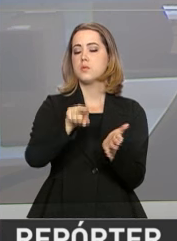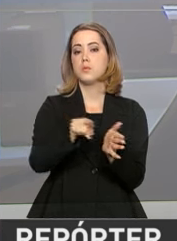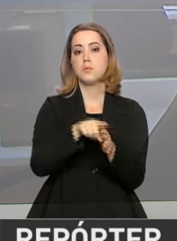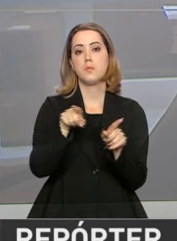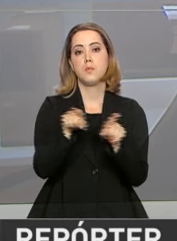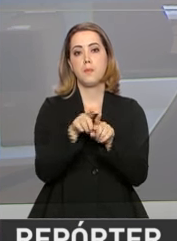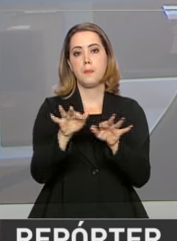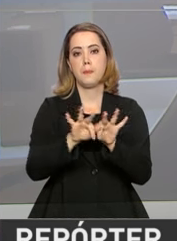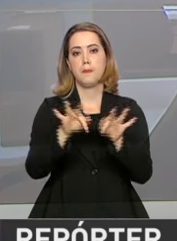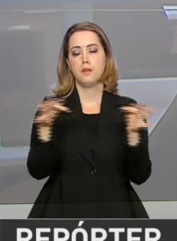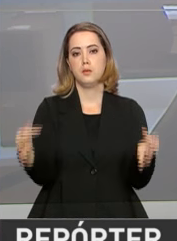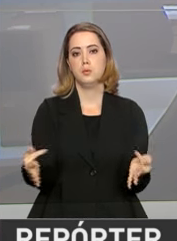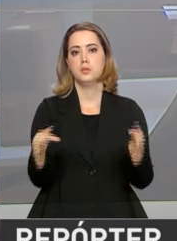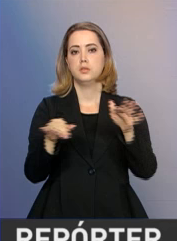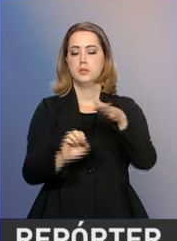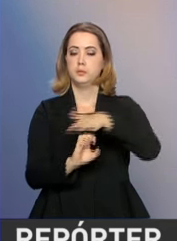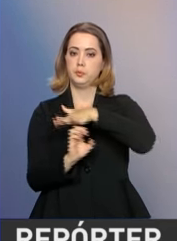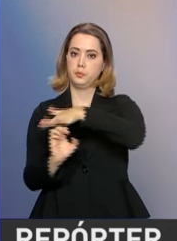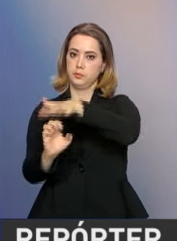micro e pequenas empresas.